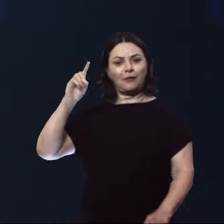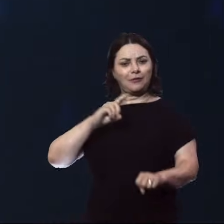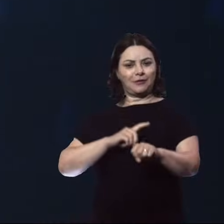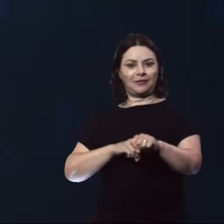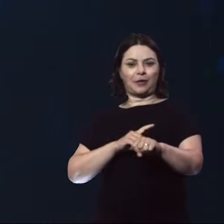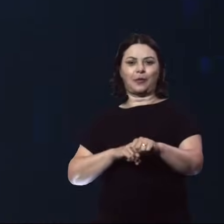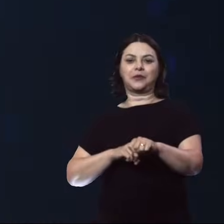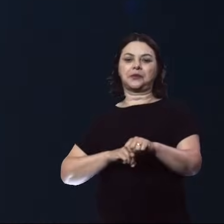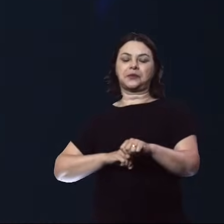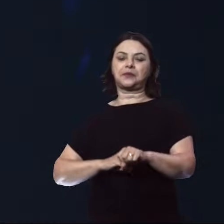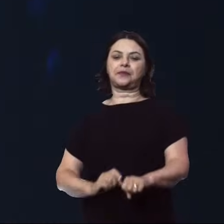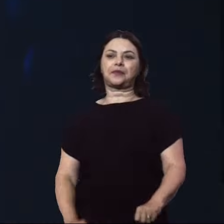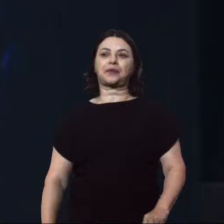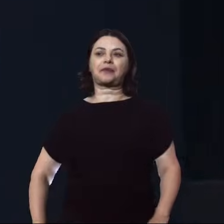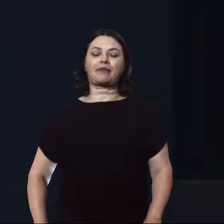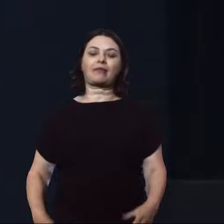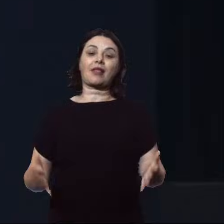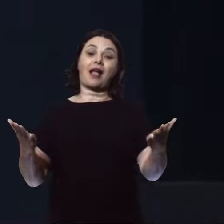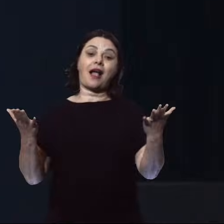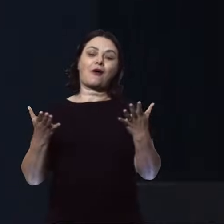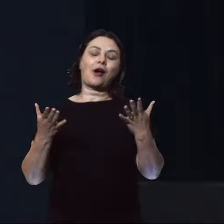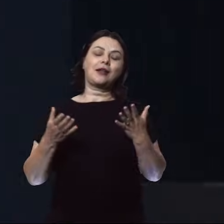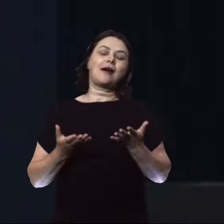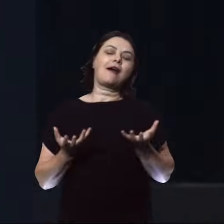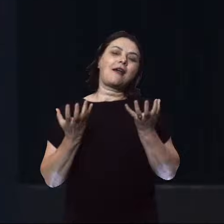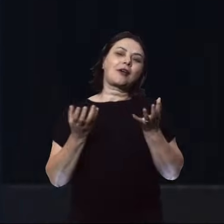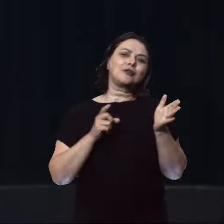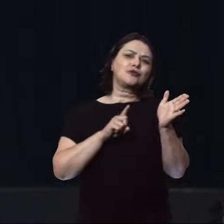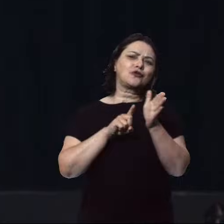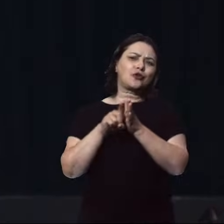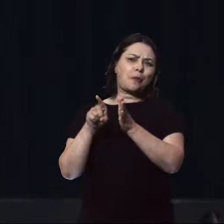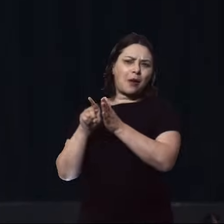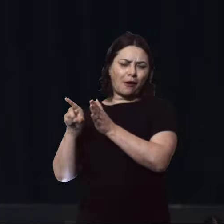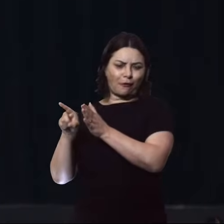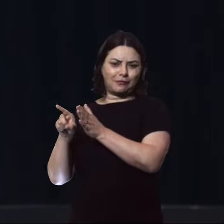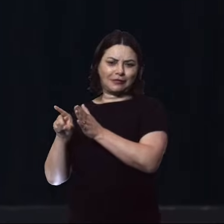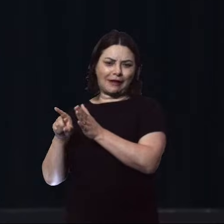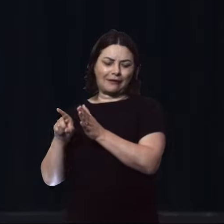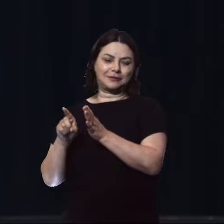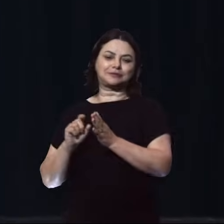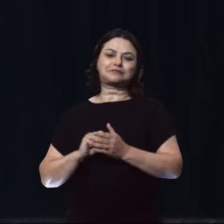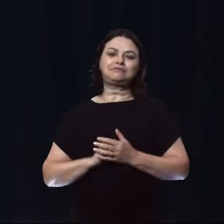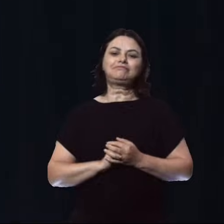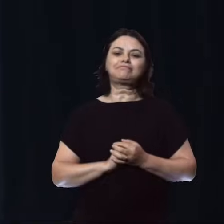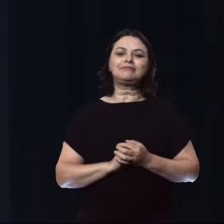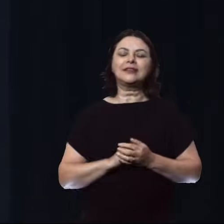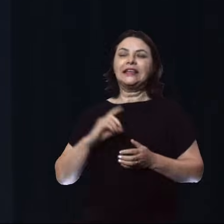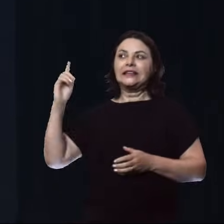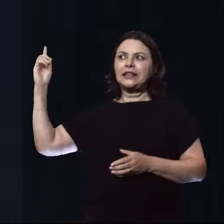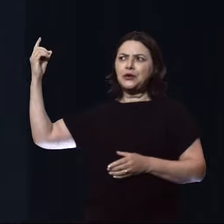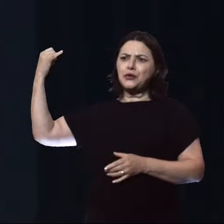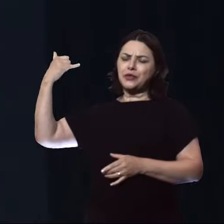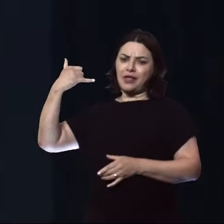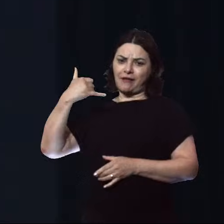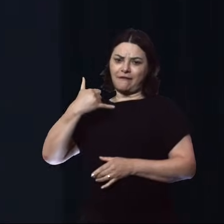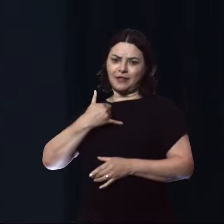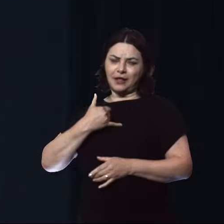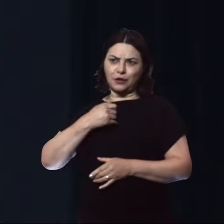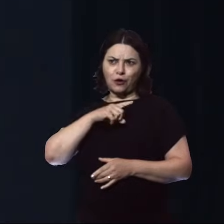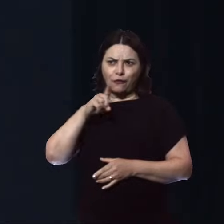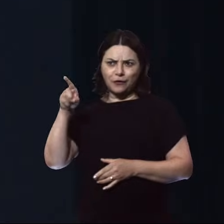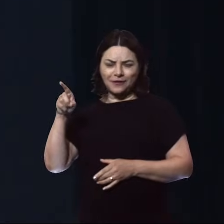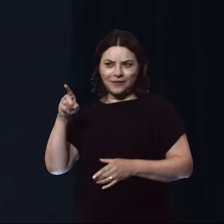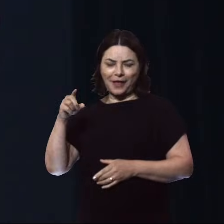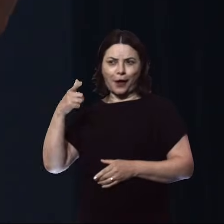tempo. Agora, deixa eu te perguntar. Deus tem falado algumas coisas com a gente. E eu queria te perguntar, você conseguiu